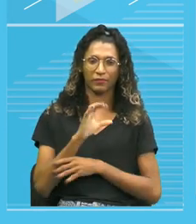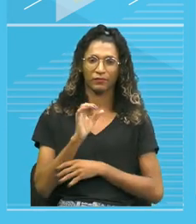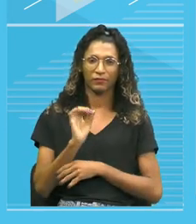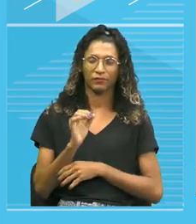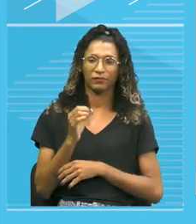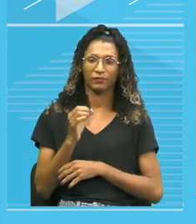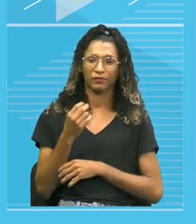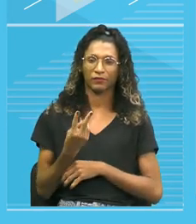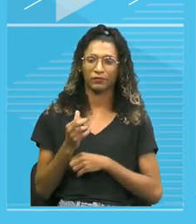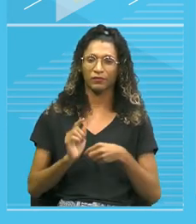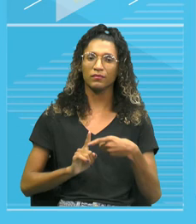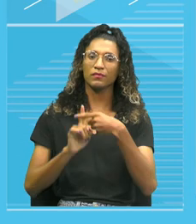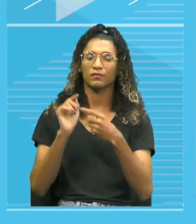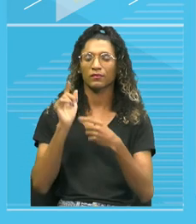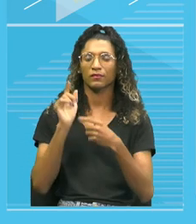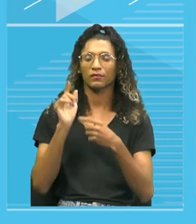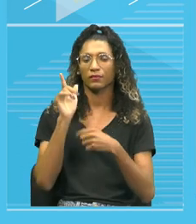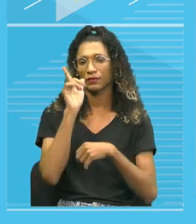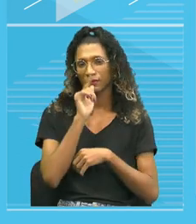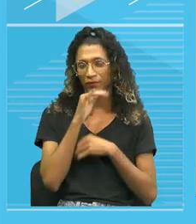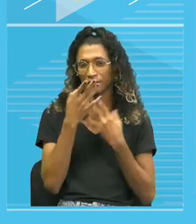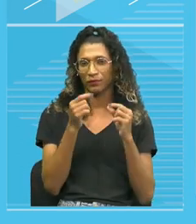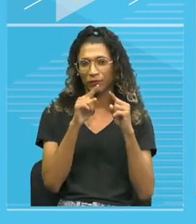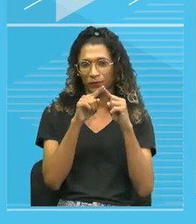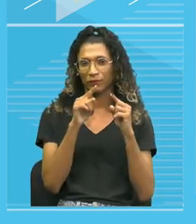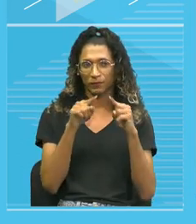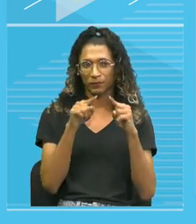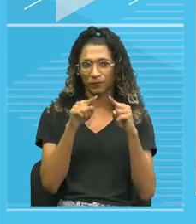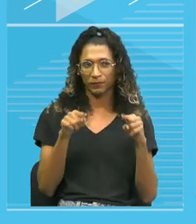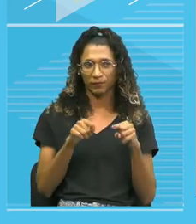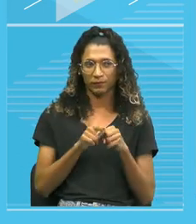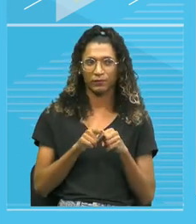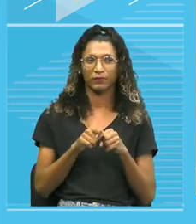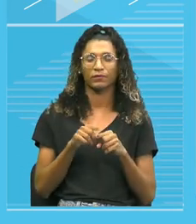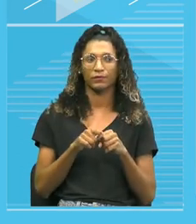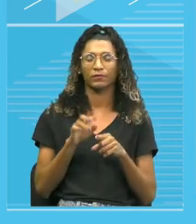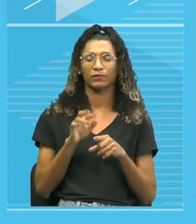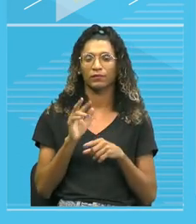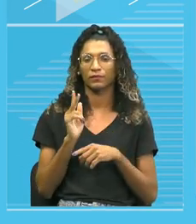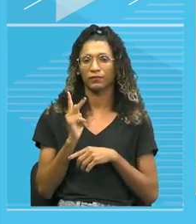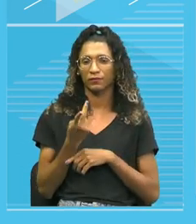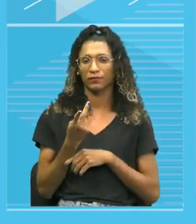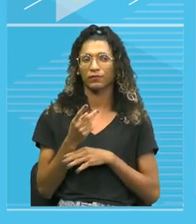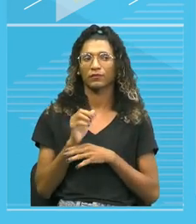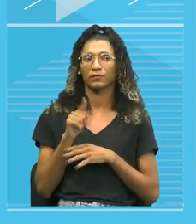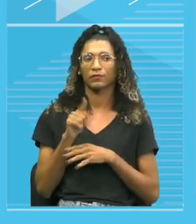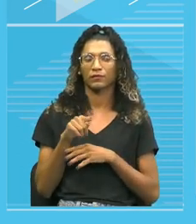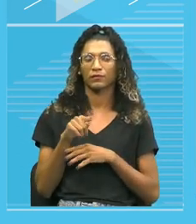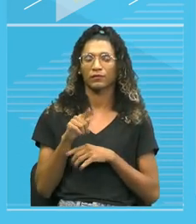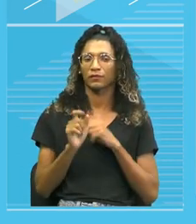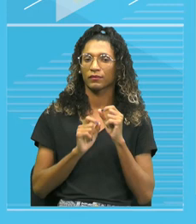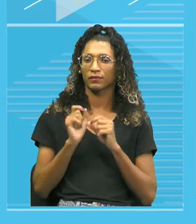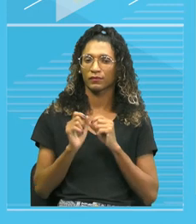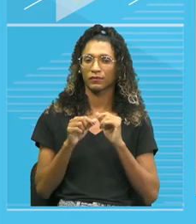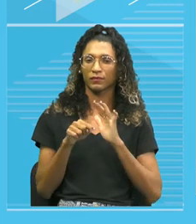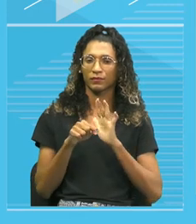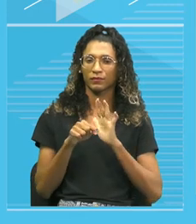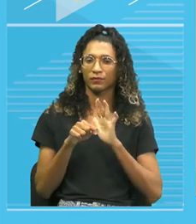água ele deu delta h nessa questão o delta h é menos